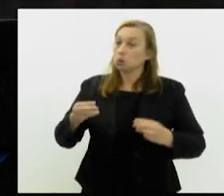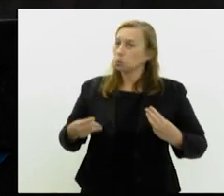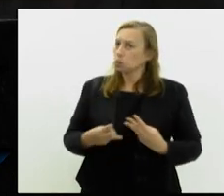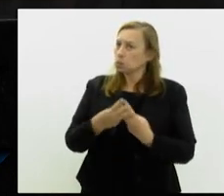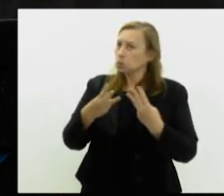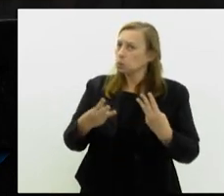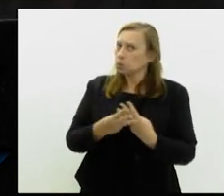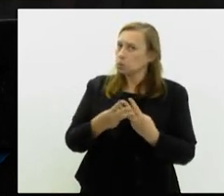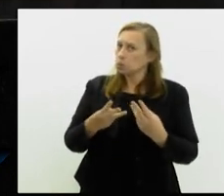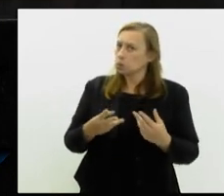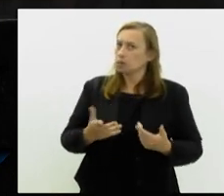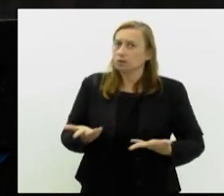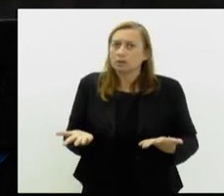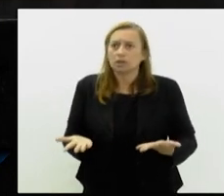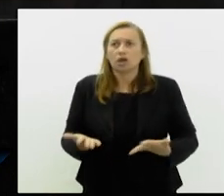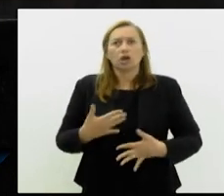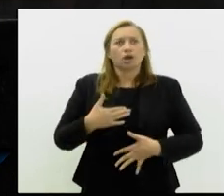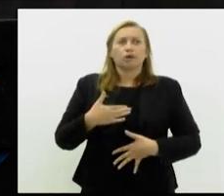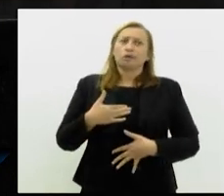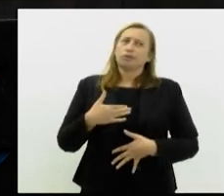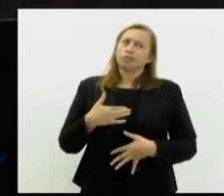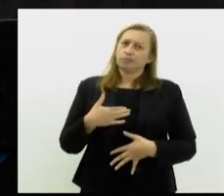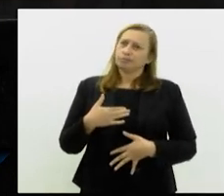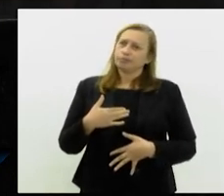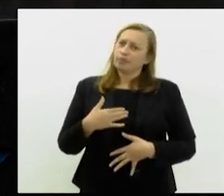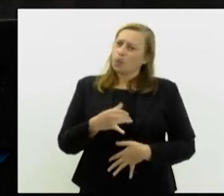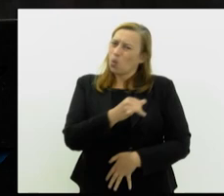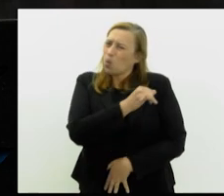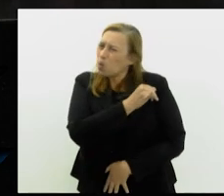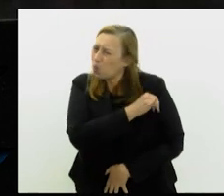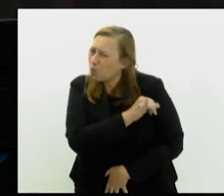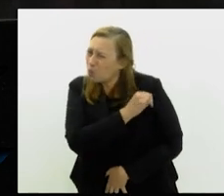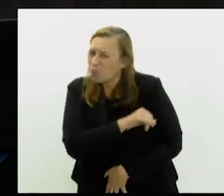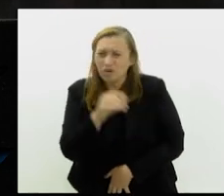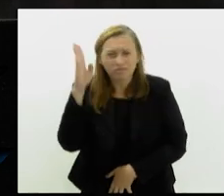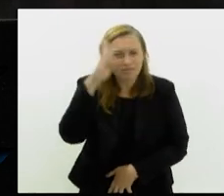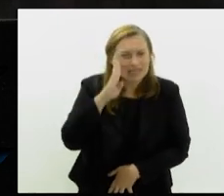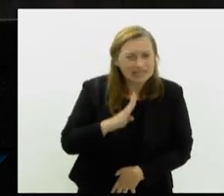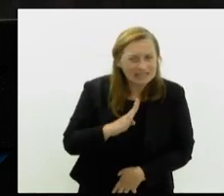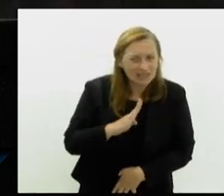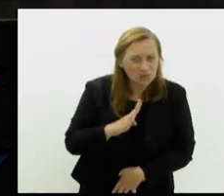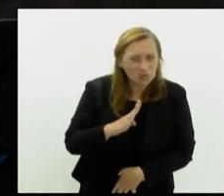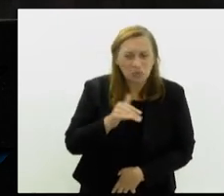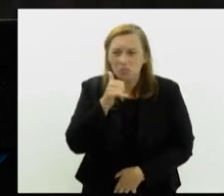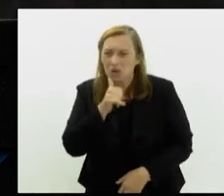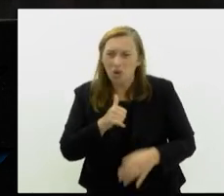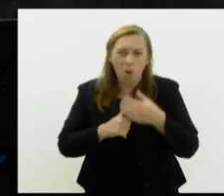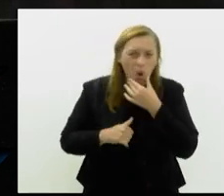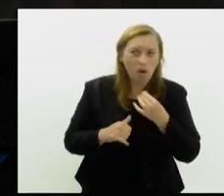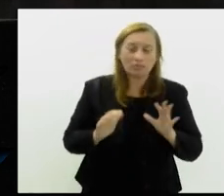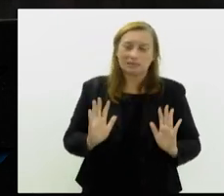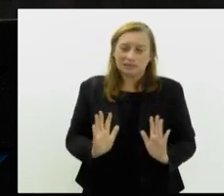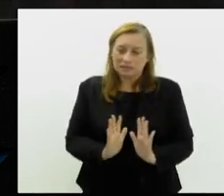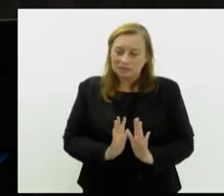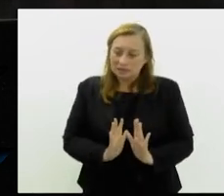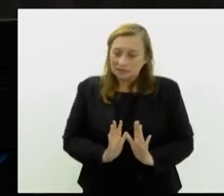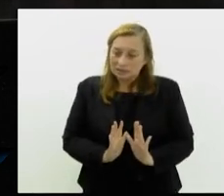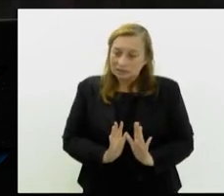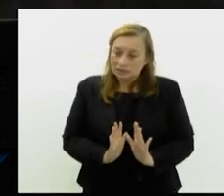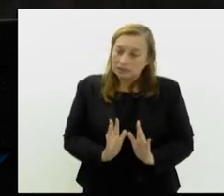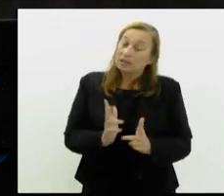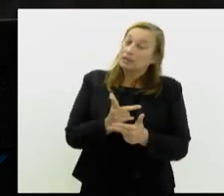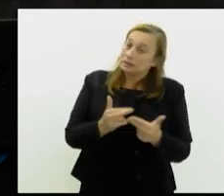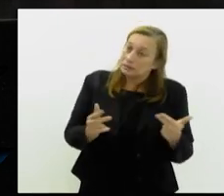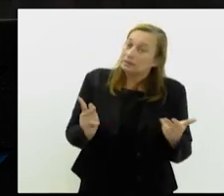israelenses Olha o Rio de Janeiro o brasileiro a brasileira tem muita